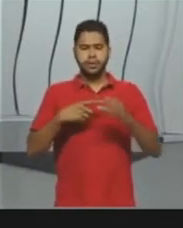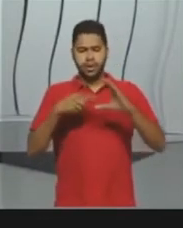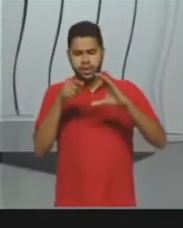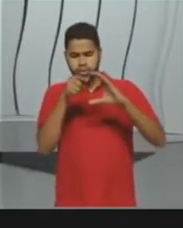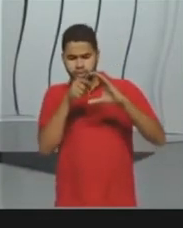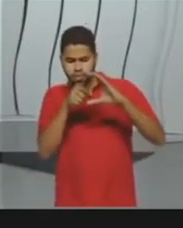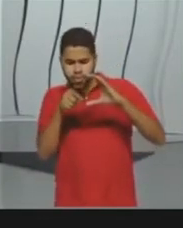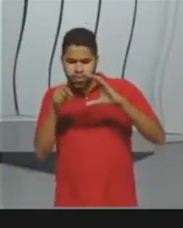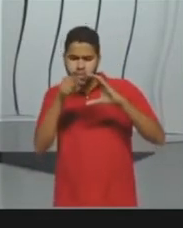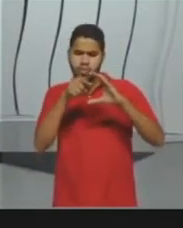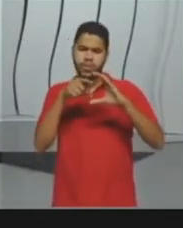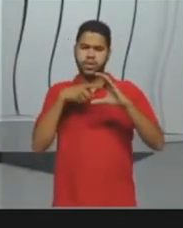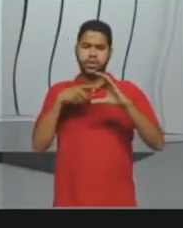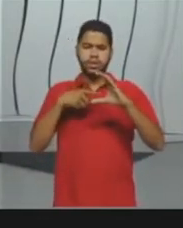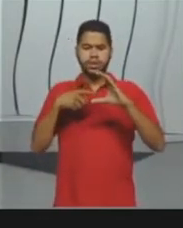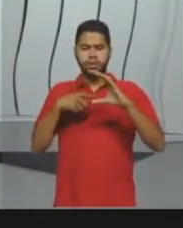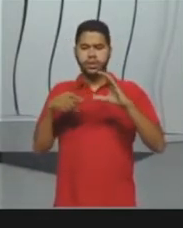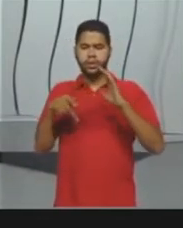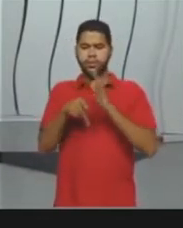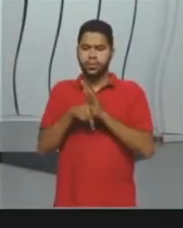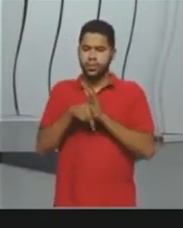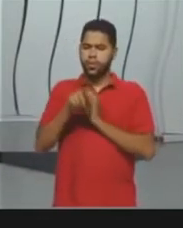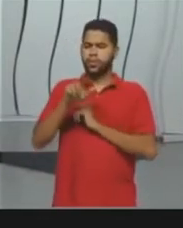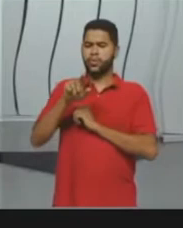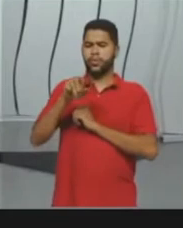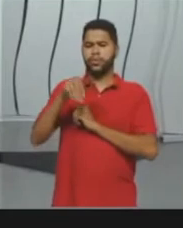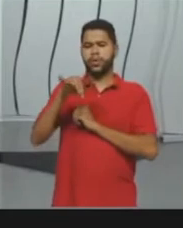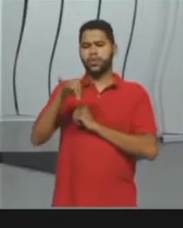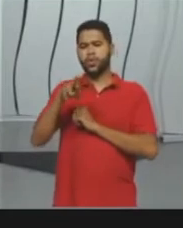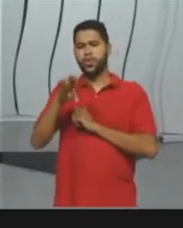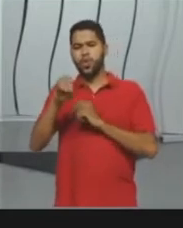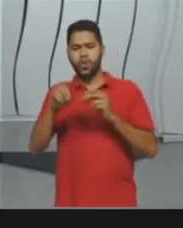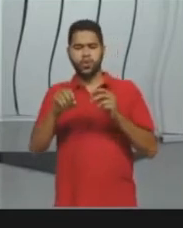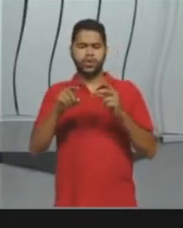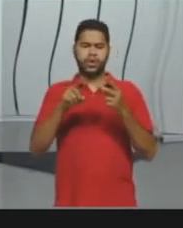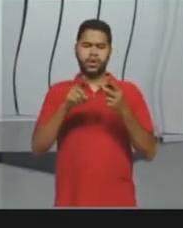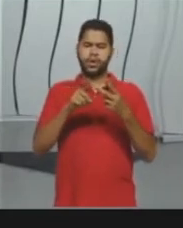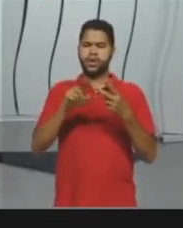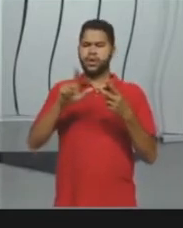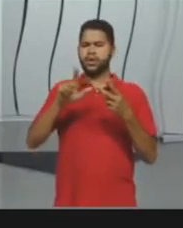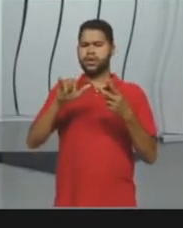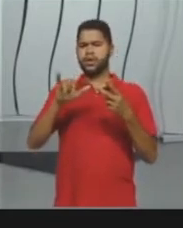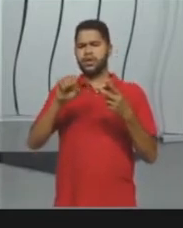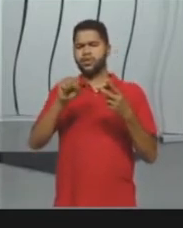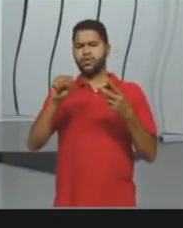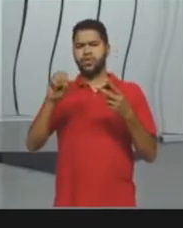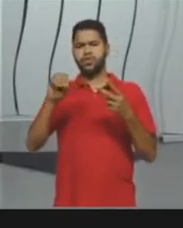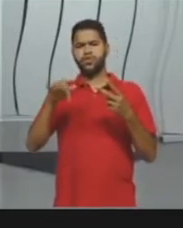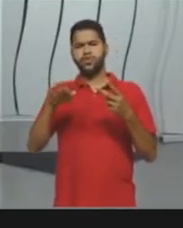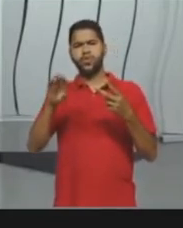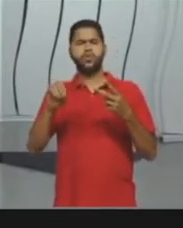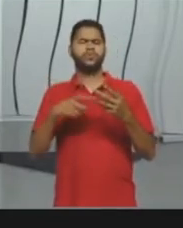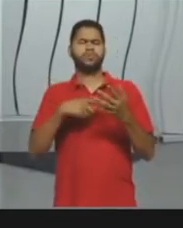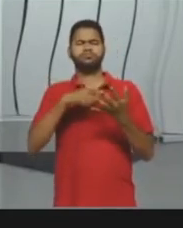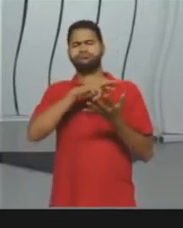que têm mitocôndrias, células que têm lisossomos, e entre outras organelas